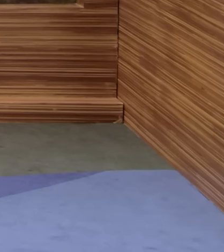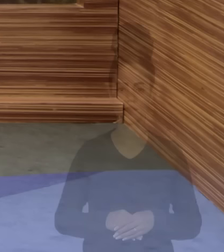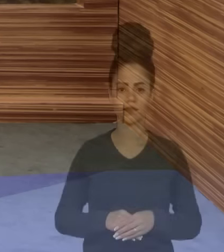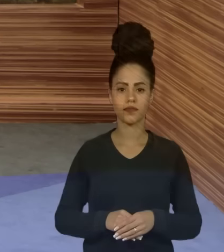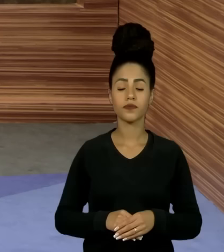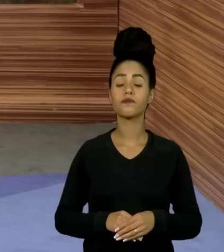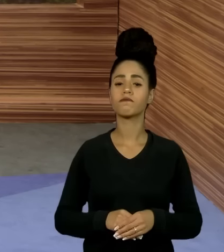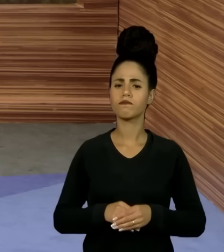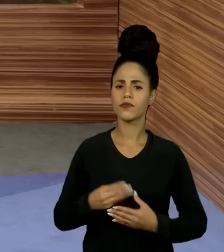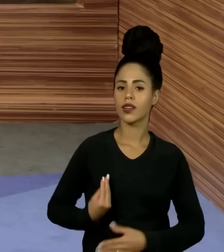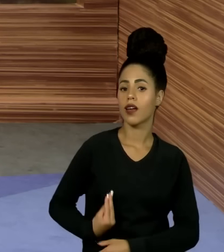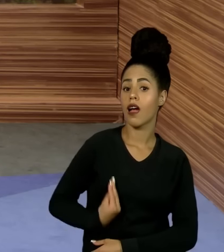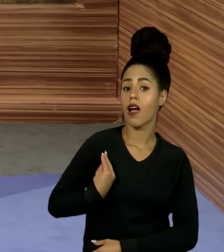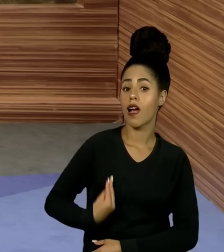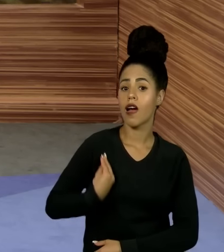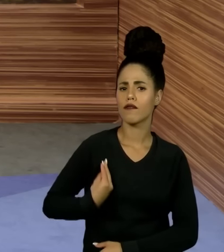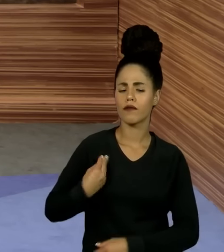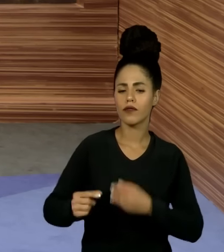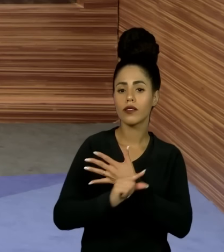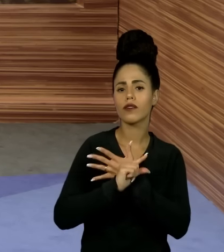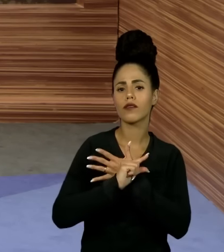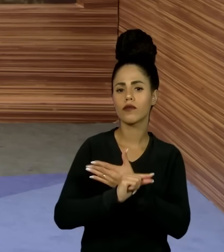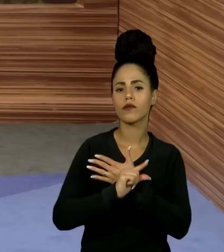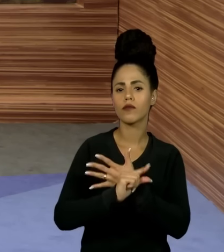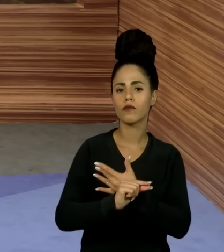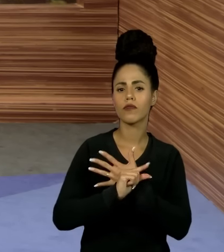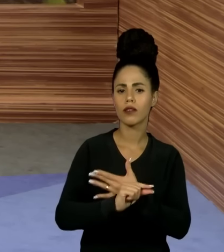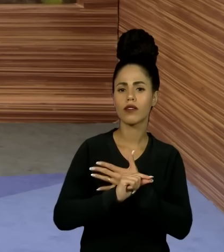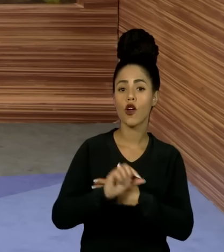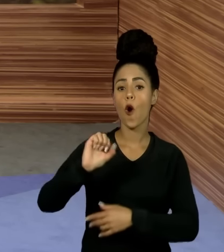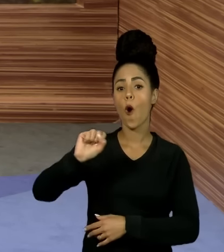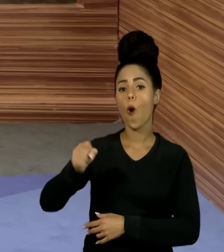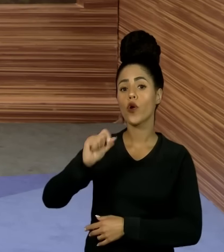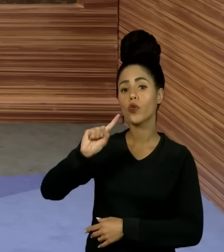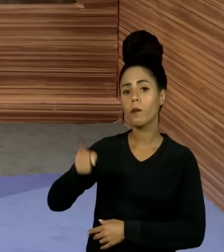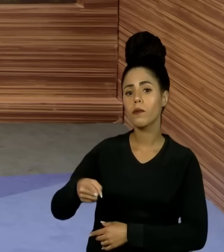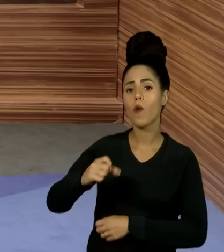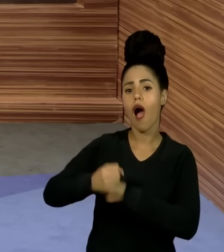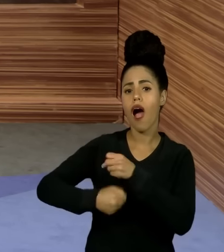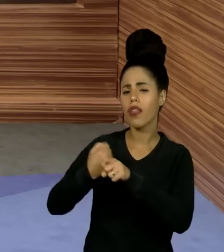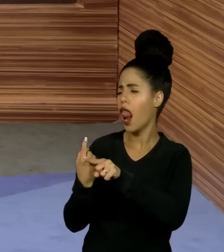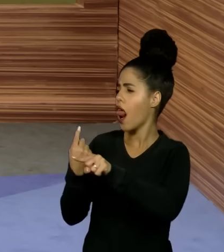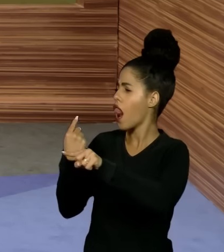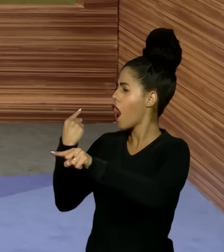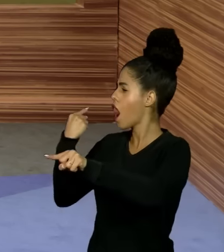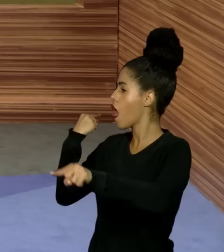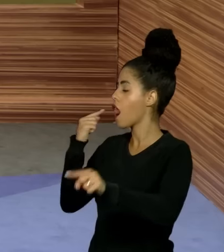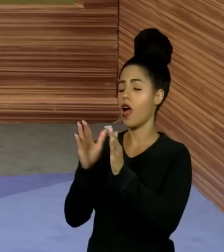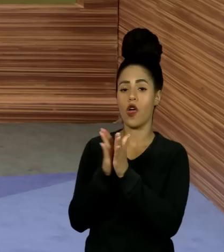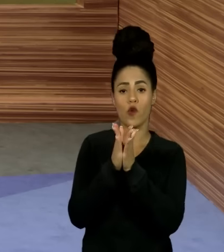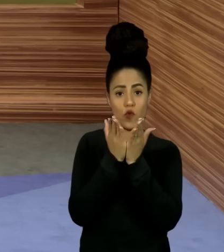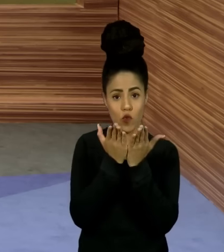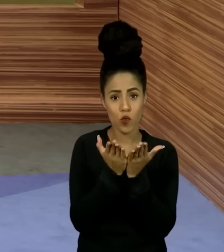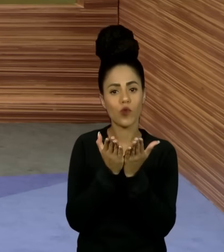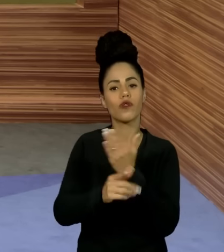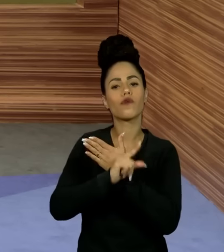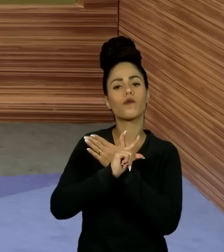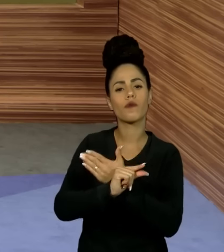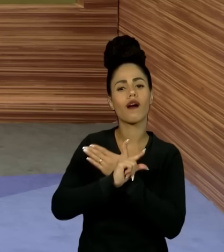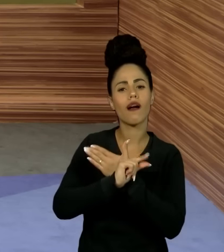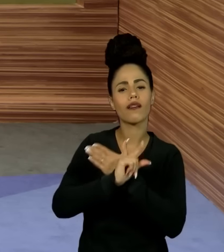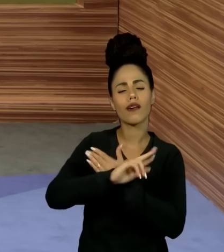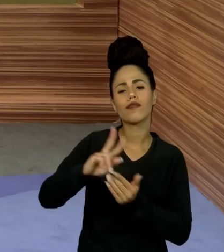A presença humana no Pantanal remonta a pelo menos 8.000 anos. No livro Pantanal, Origens de um Paraíso,